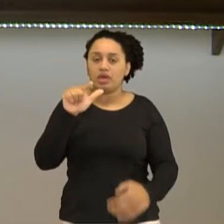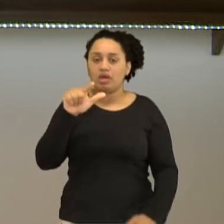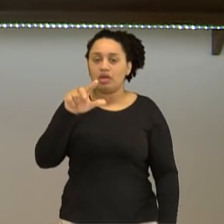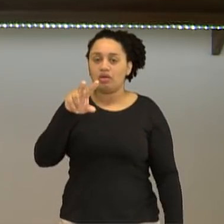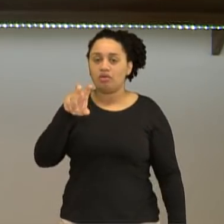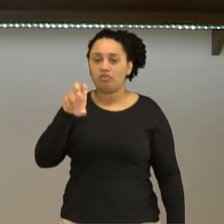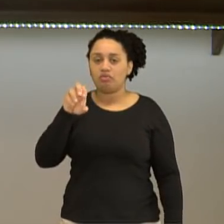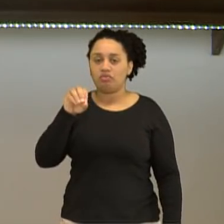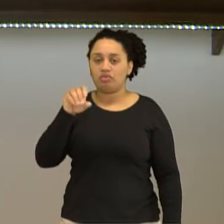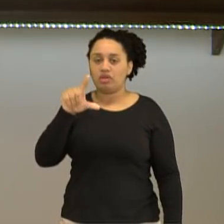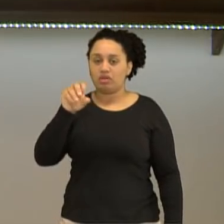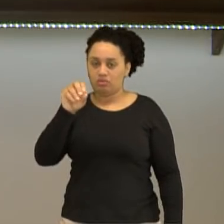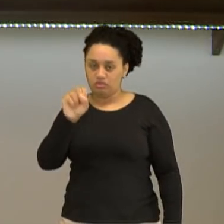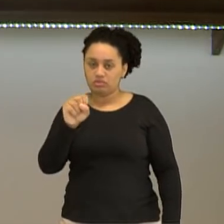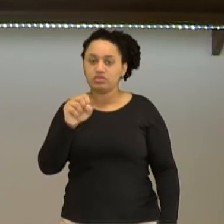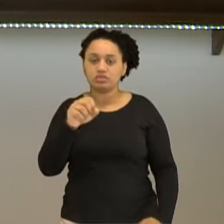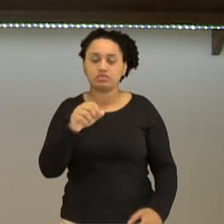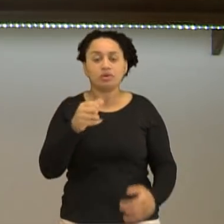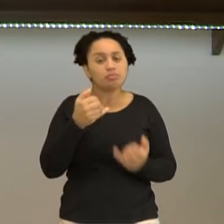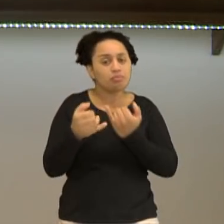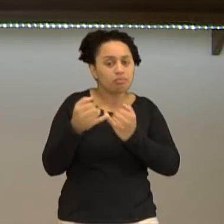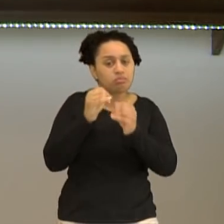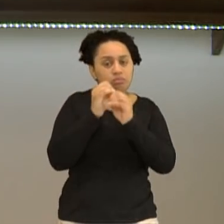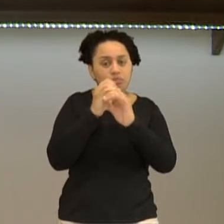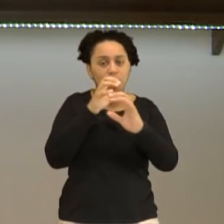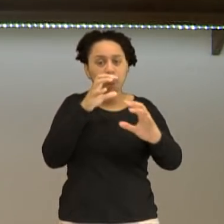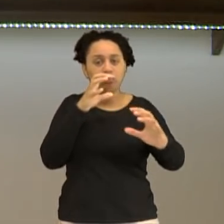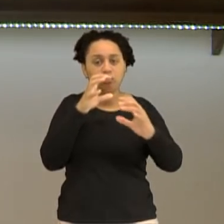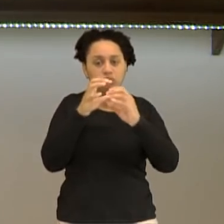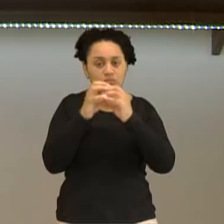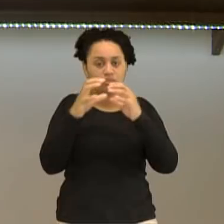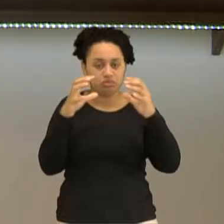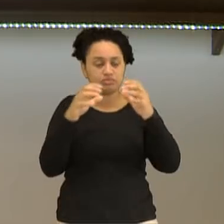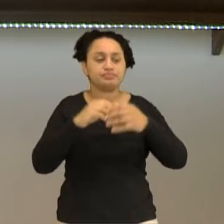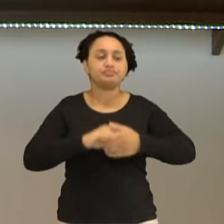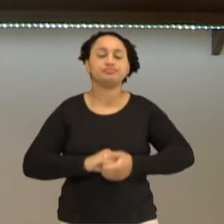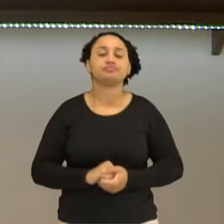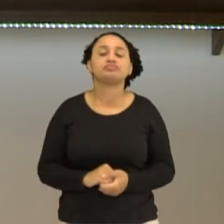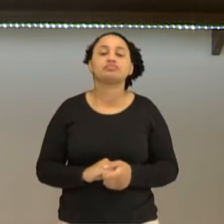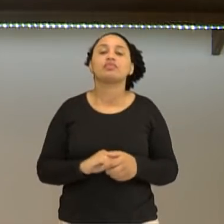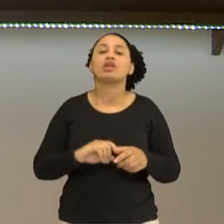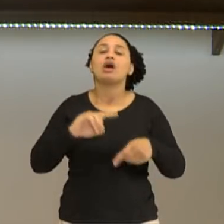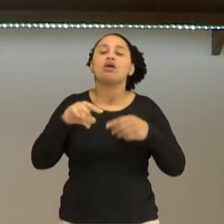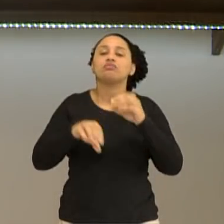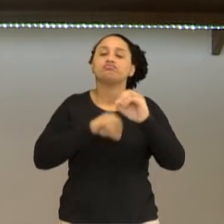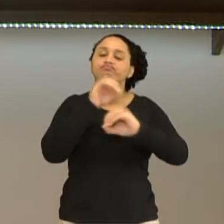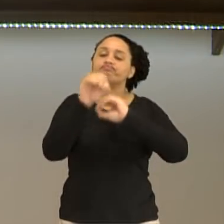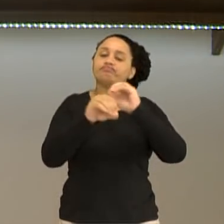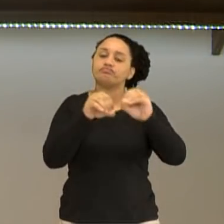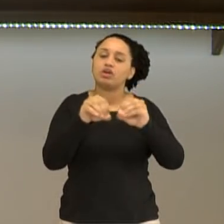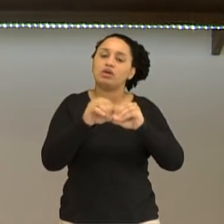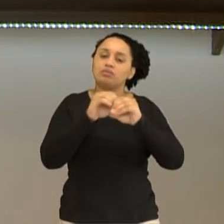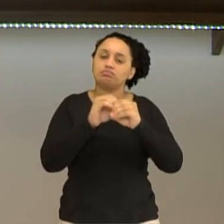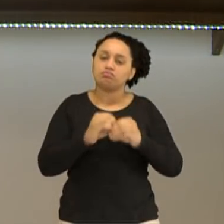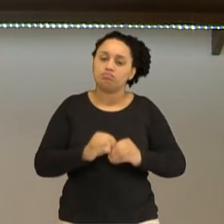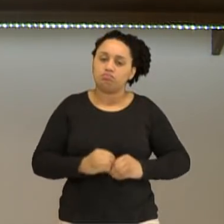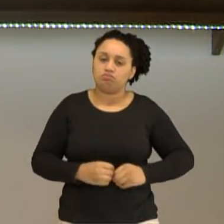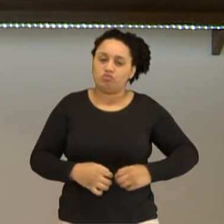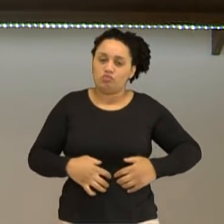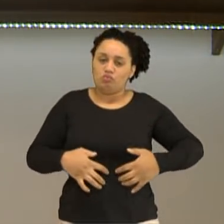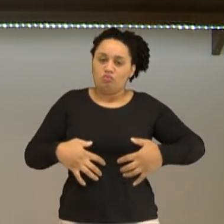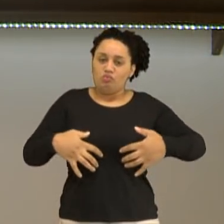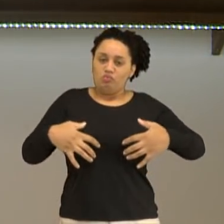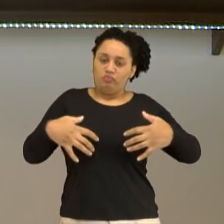e tem um aspecto bem parecido com uma bexiga mesmo. Após o oxigênio encher esses alvéolos pulmonares,